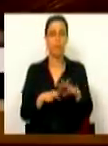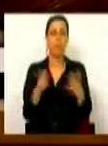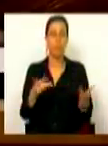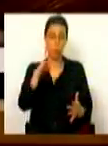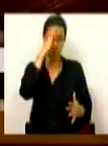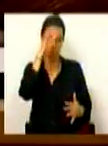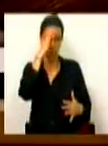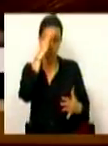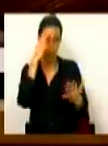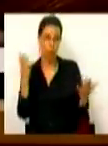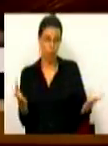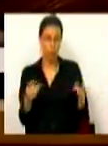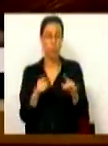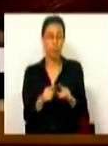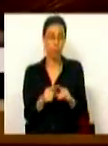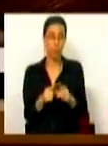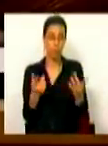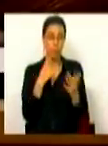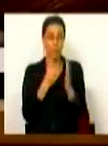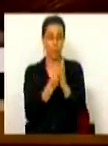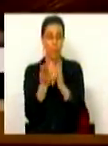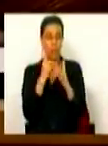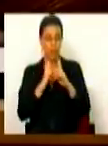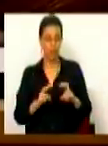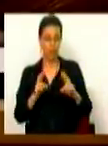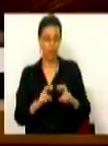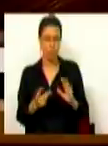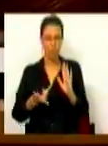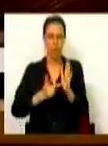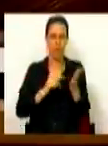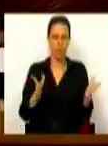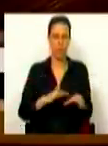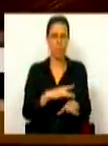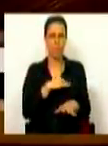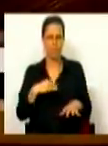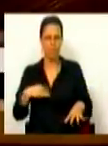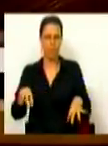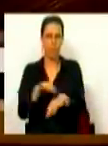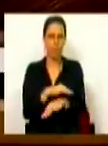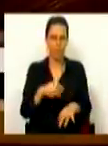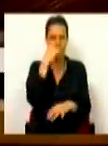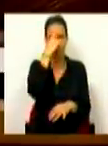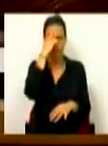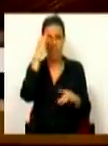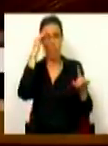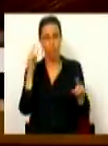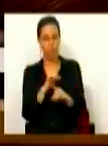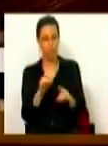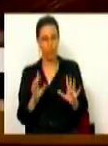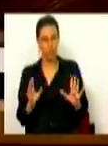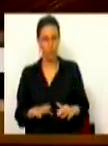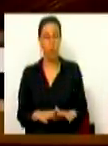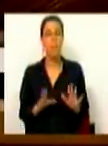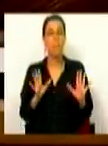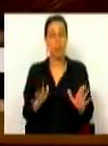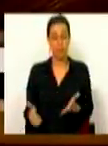seus sonhos. Entre eles, muitos investigadores, engenheiros, médicos, arquitetos, enfermeiros e professores.